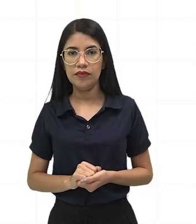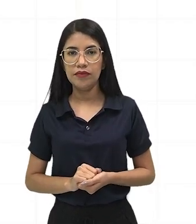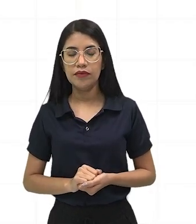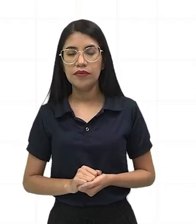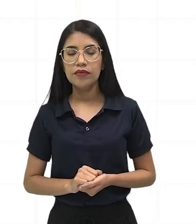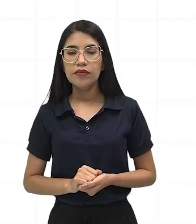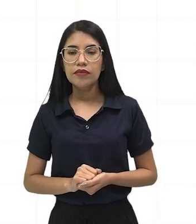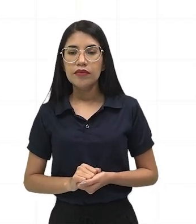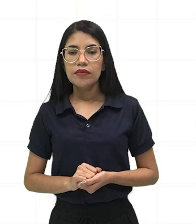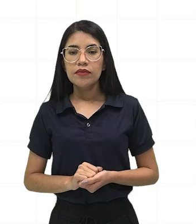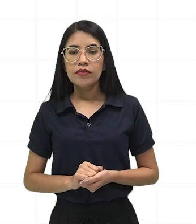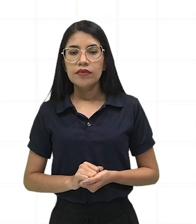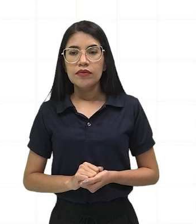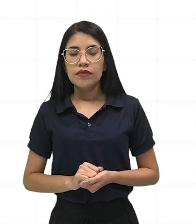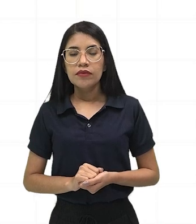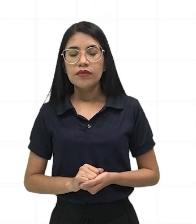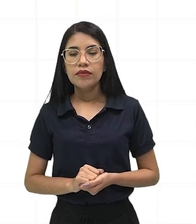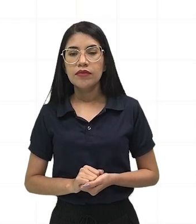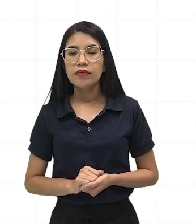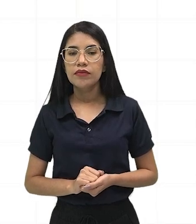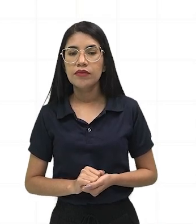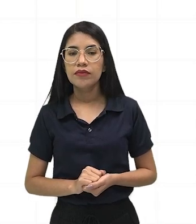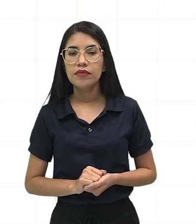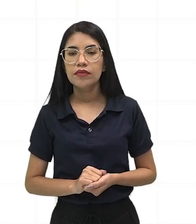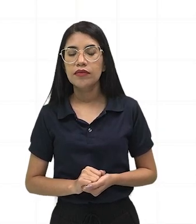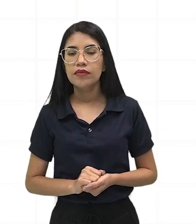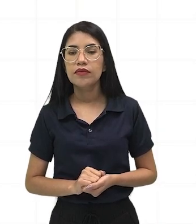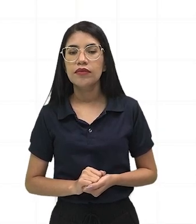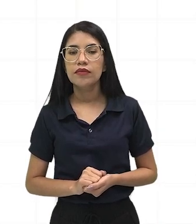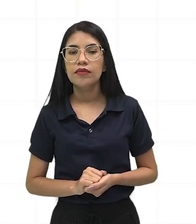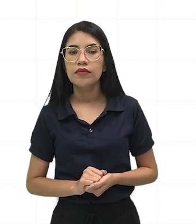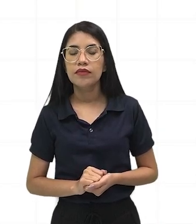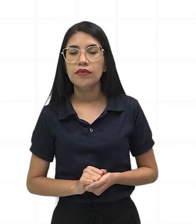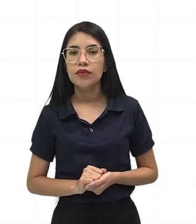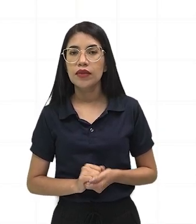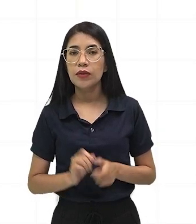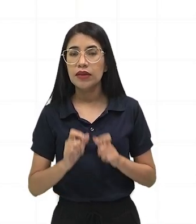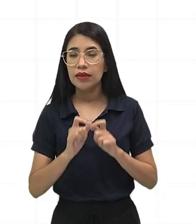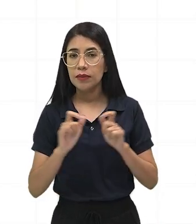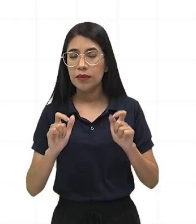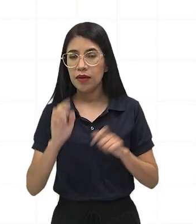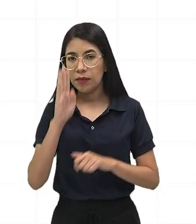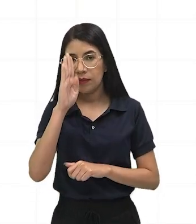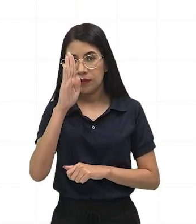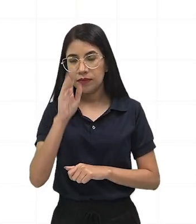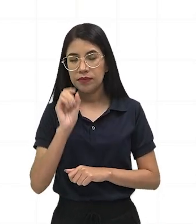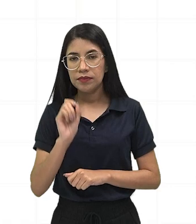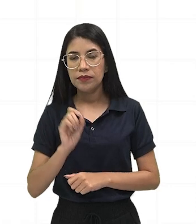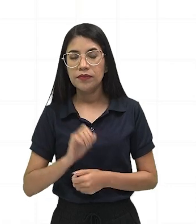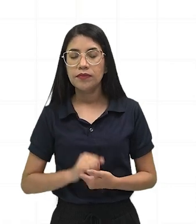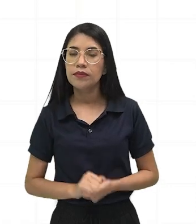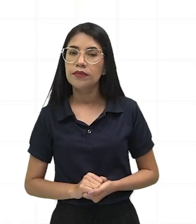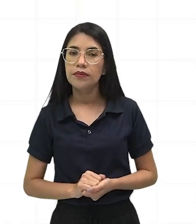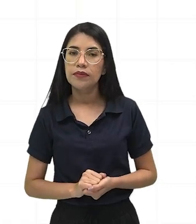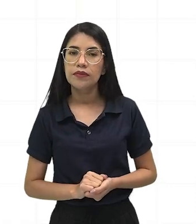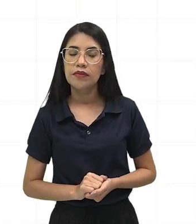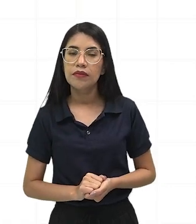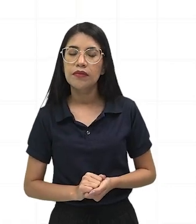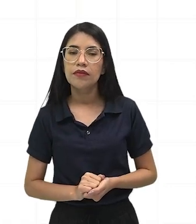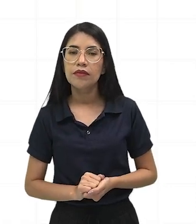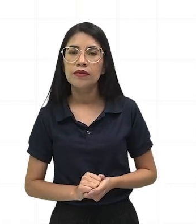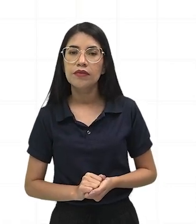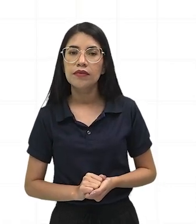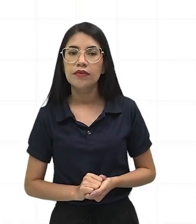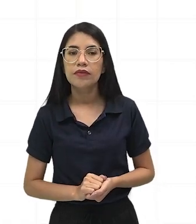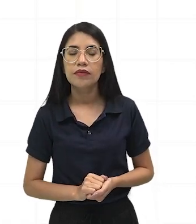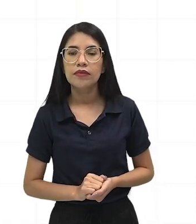constante. Essa foi a palavra, né? Foi a expressão chave aí. Então nós temos